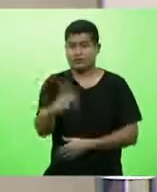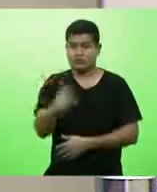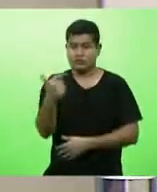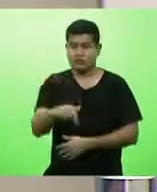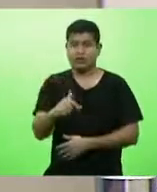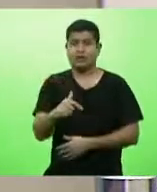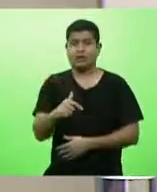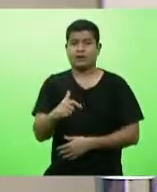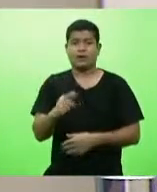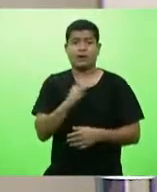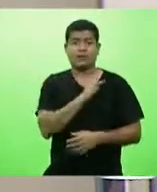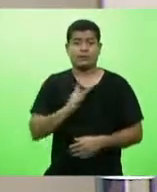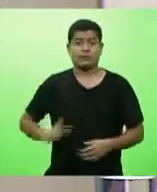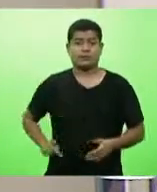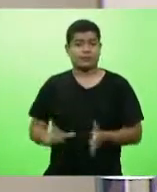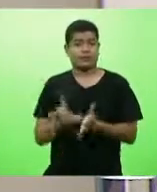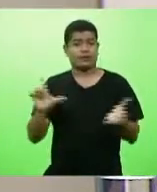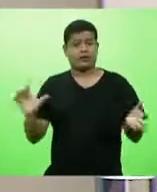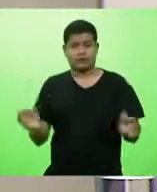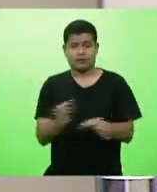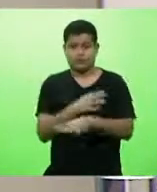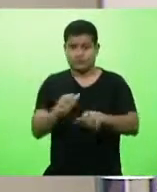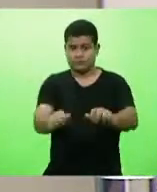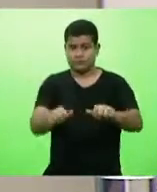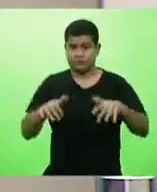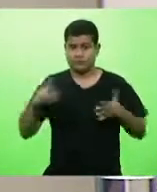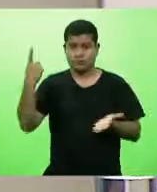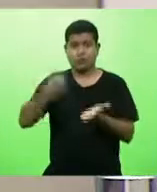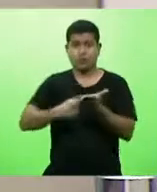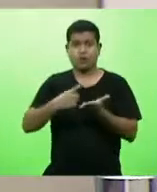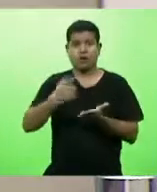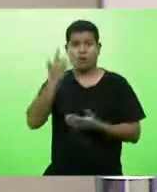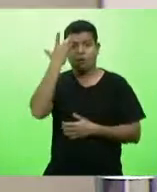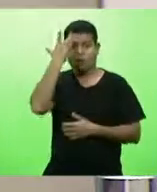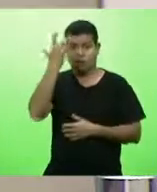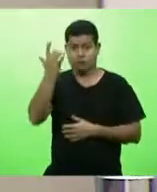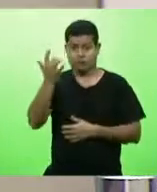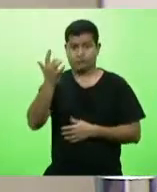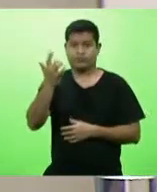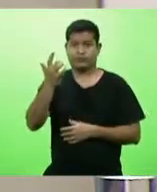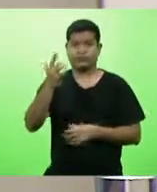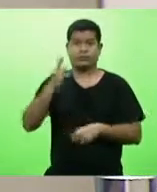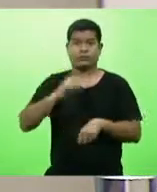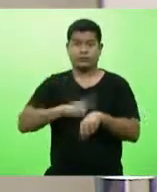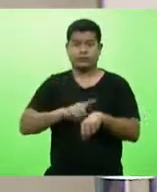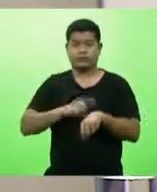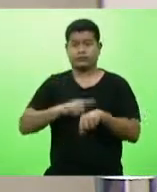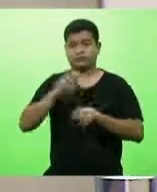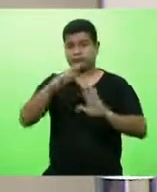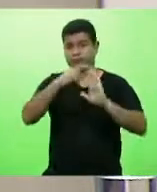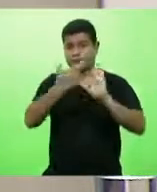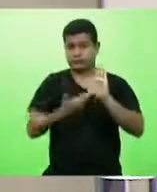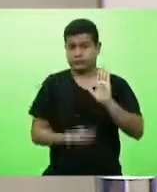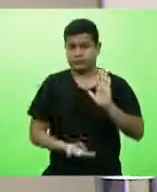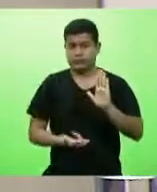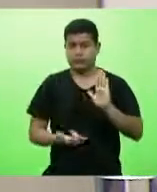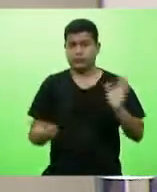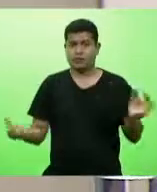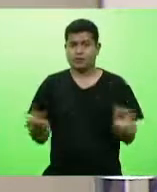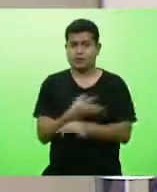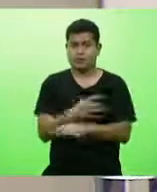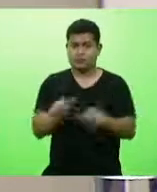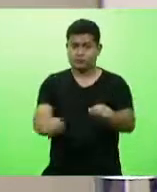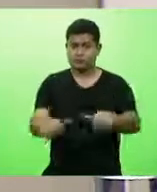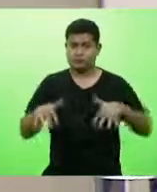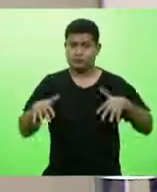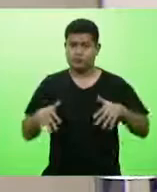pessoais, esta presidência antes de encerrar a sessão convoca outra ordinária para amanhã no horário regimental. Está encerrada